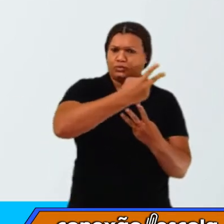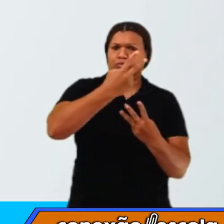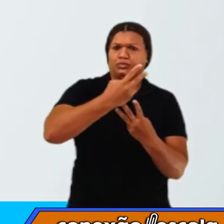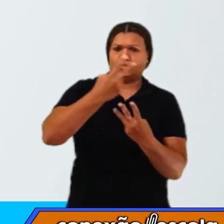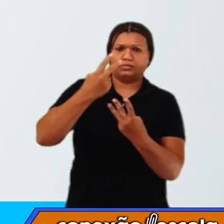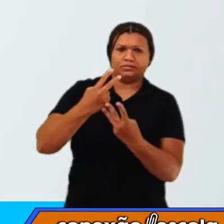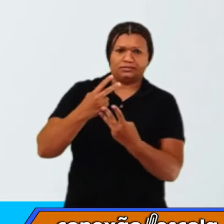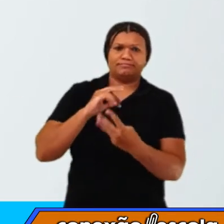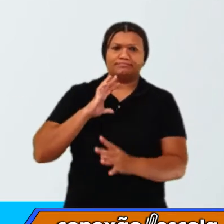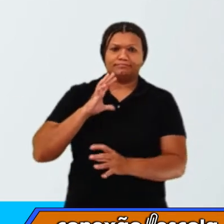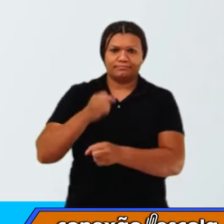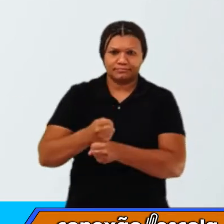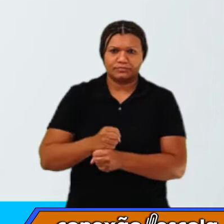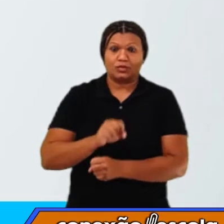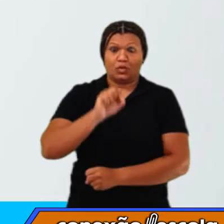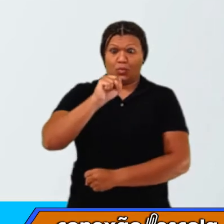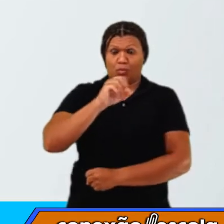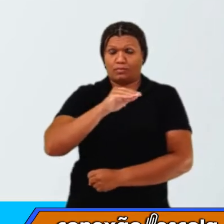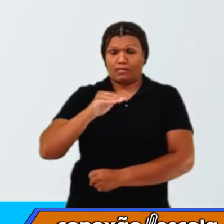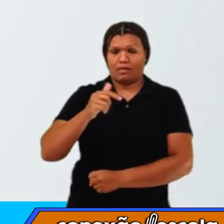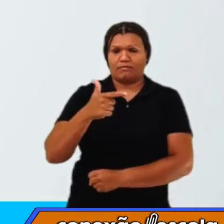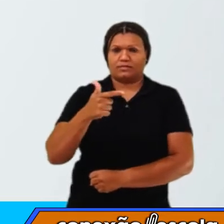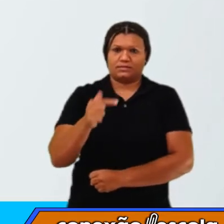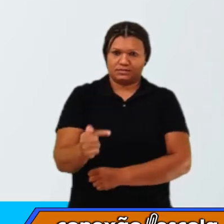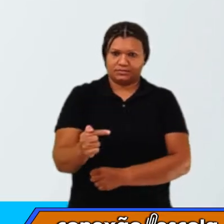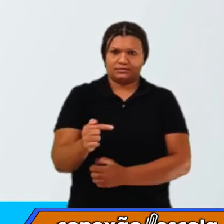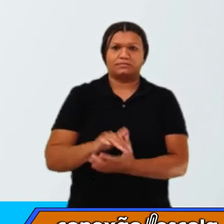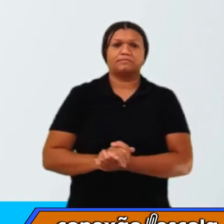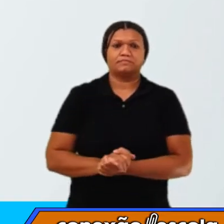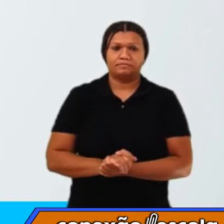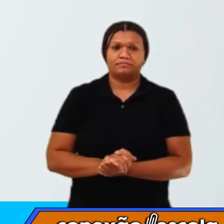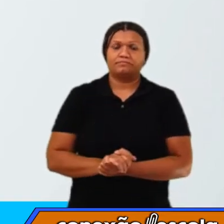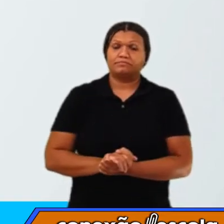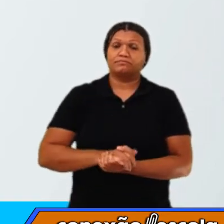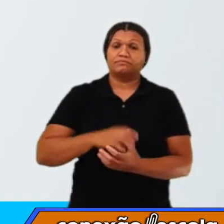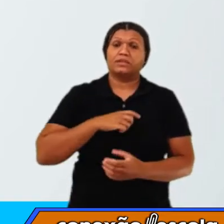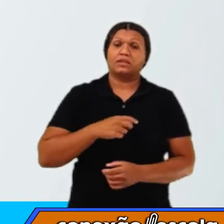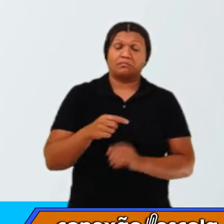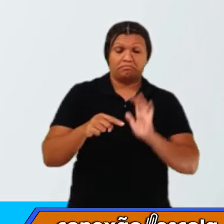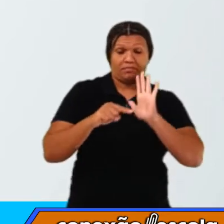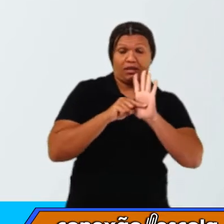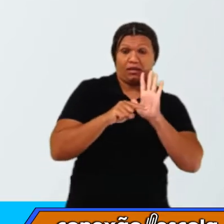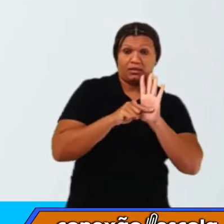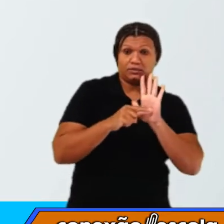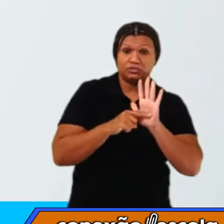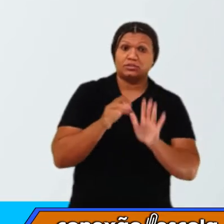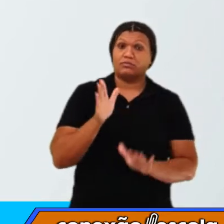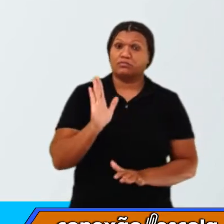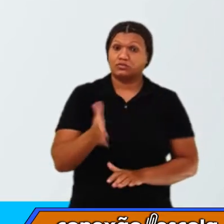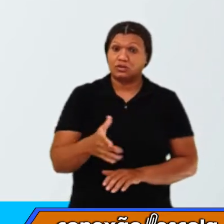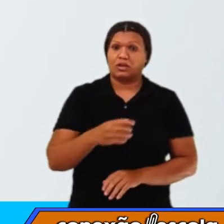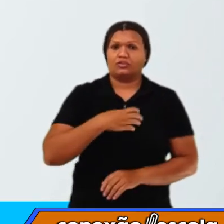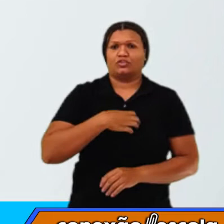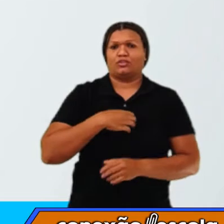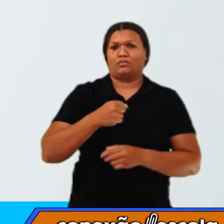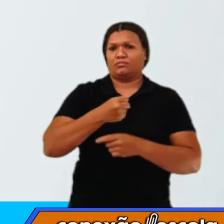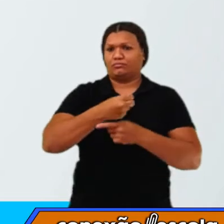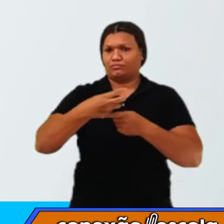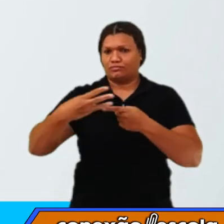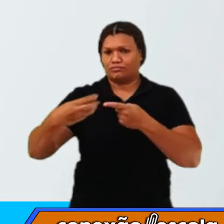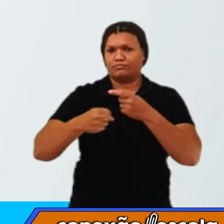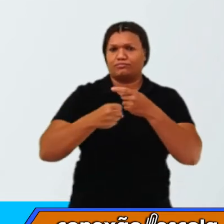dá oito 27 anos dois terços com expoente negativo já tá na forma de fração